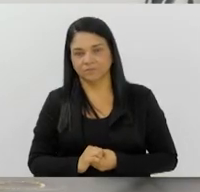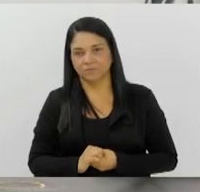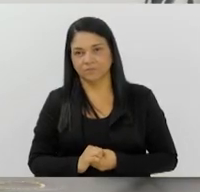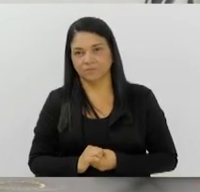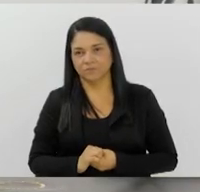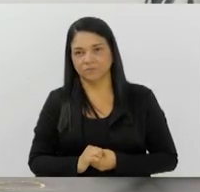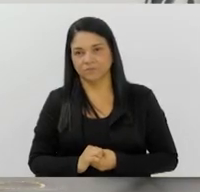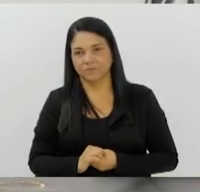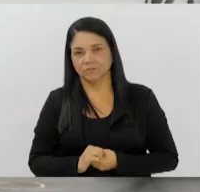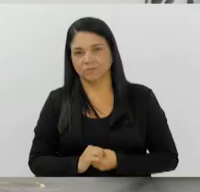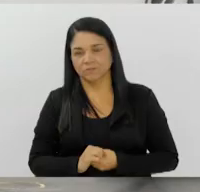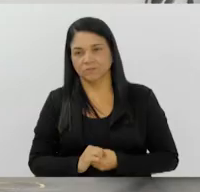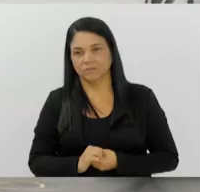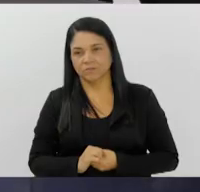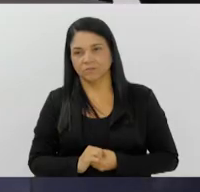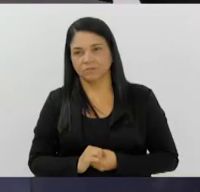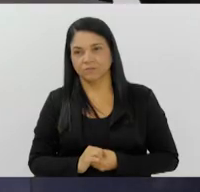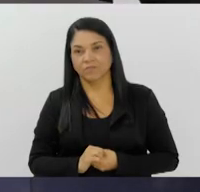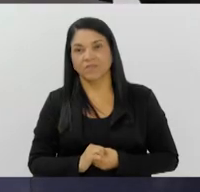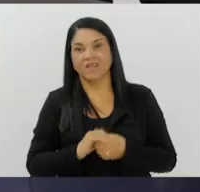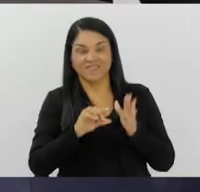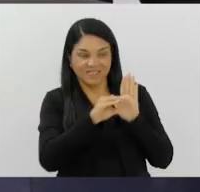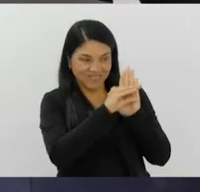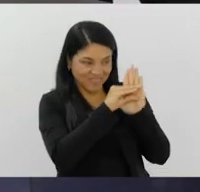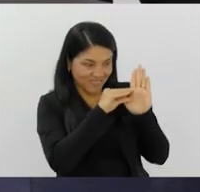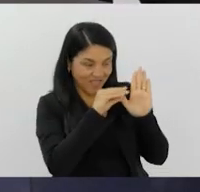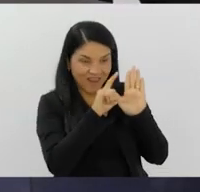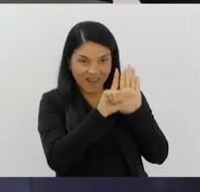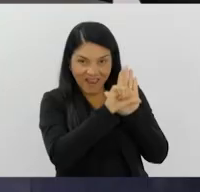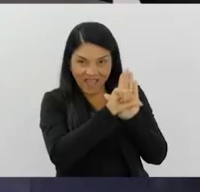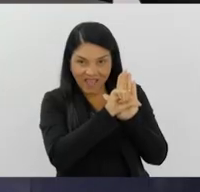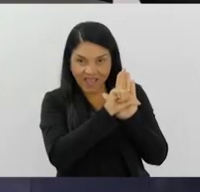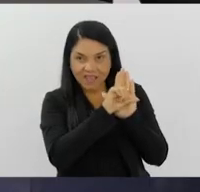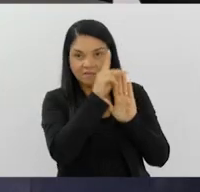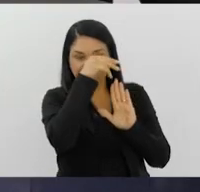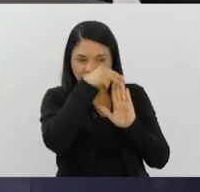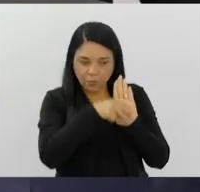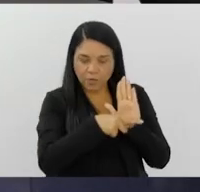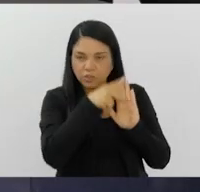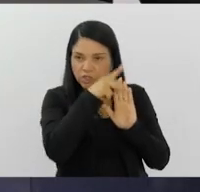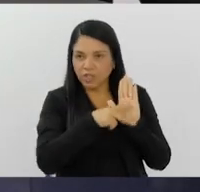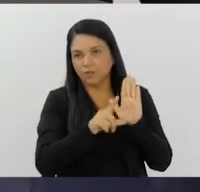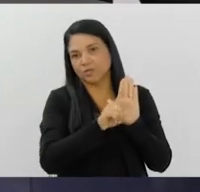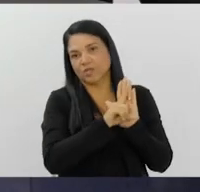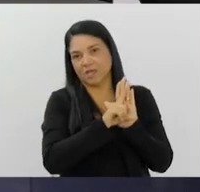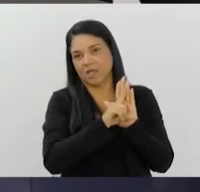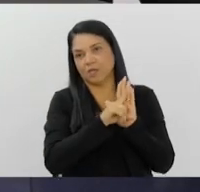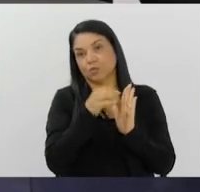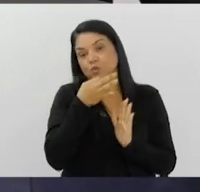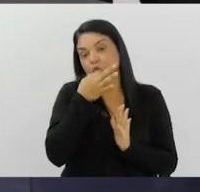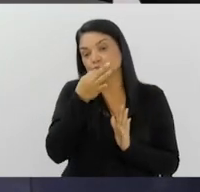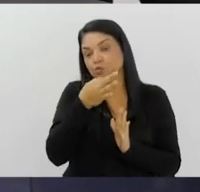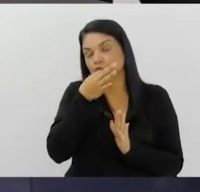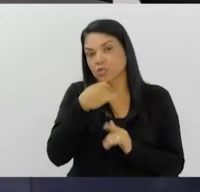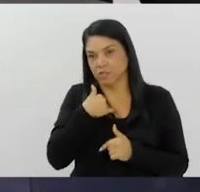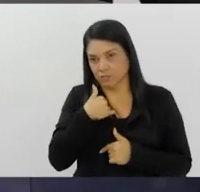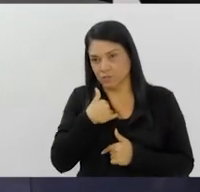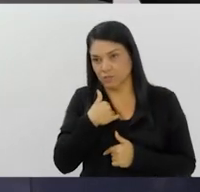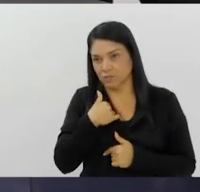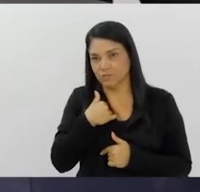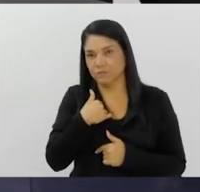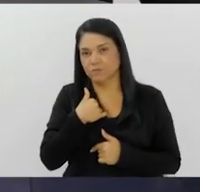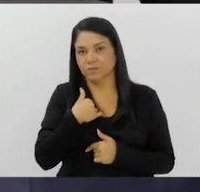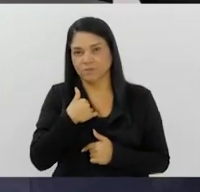se mas ele tá sugerindo que na lei conso que no projeto conso exatamente Presidente só uma um